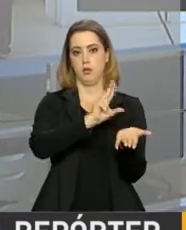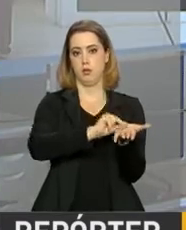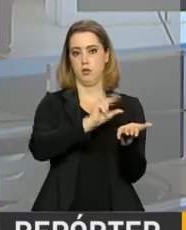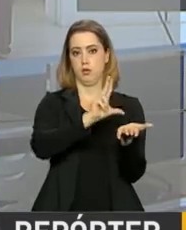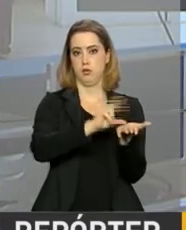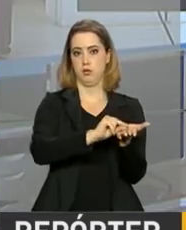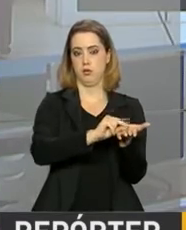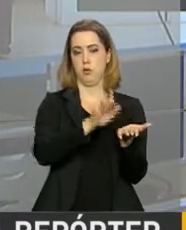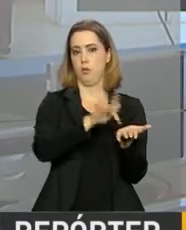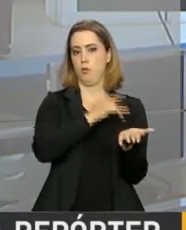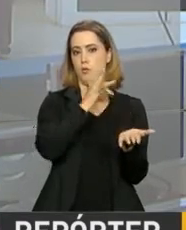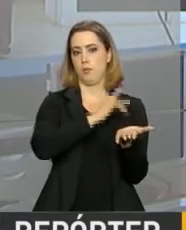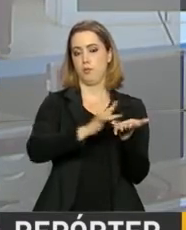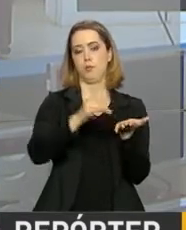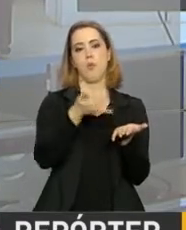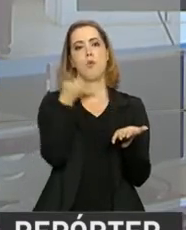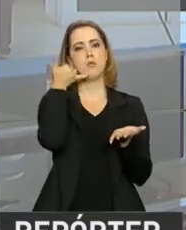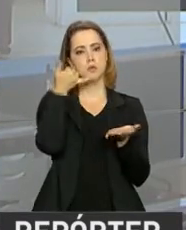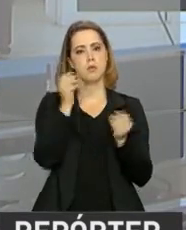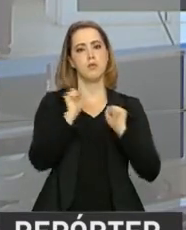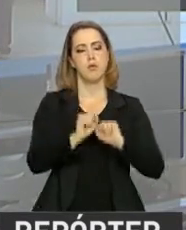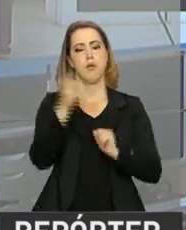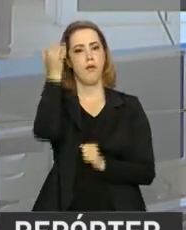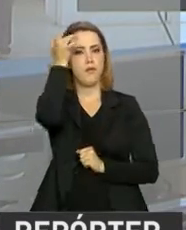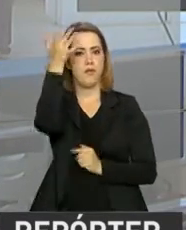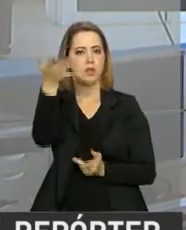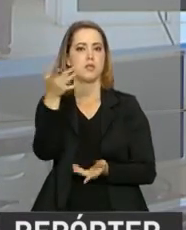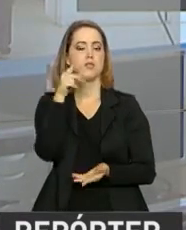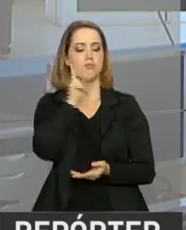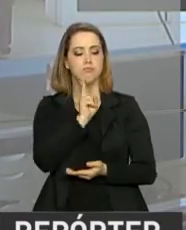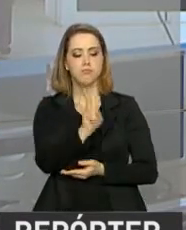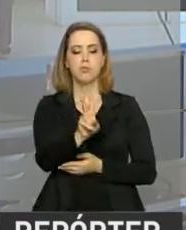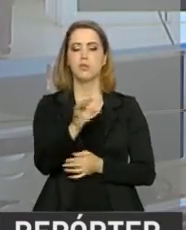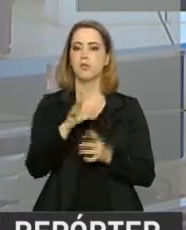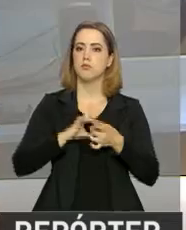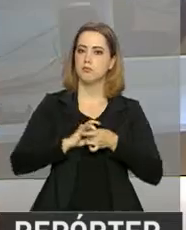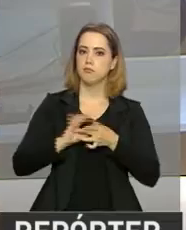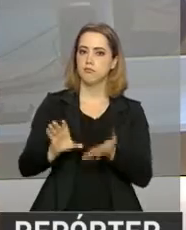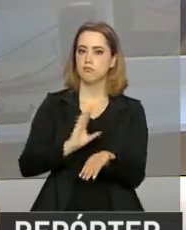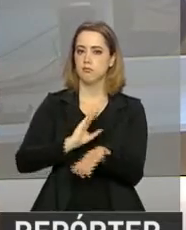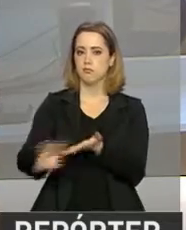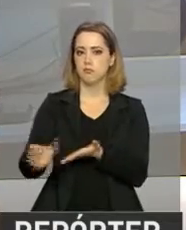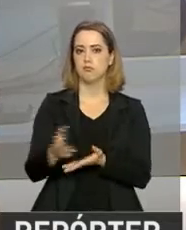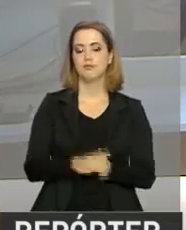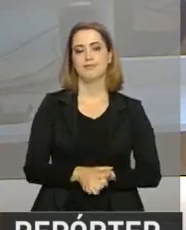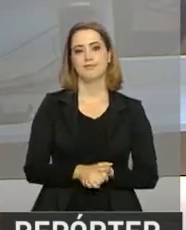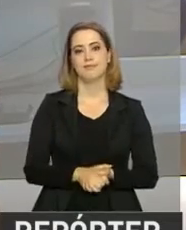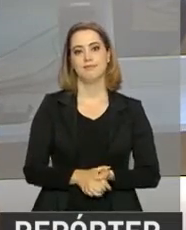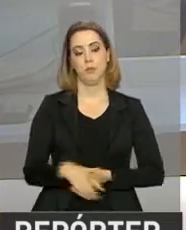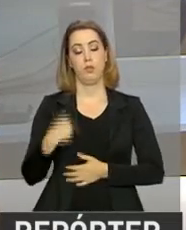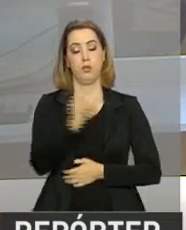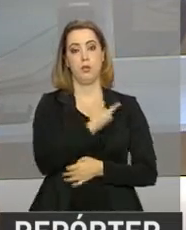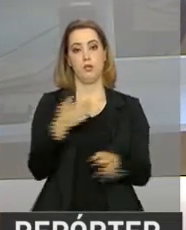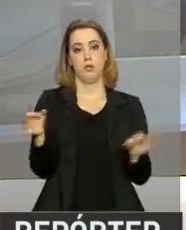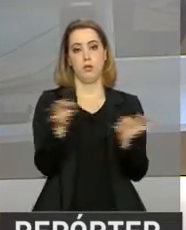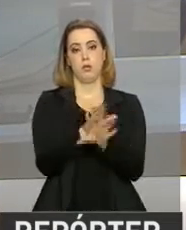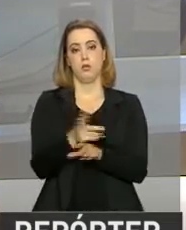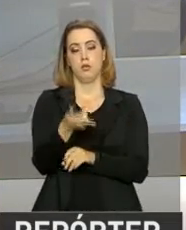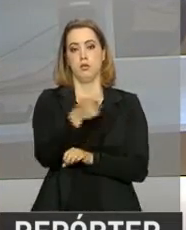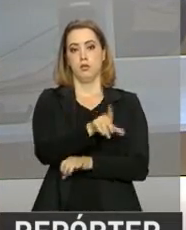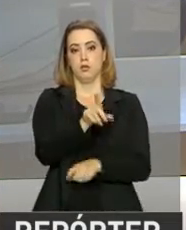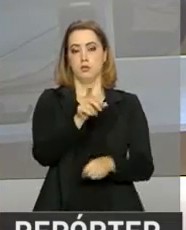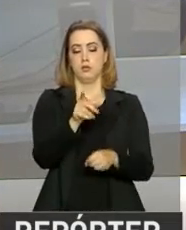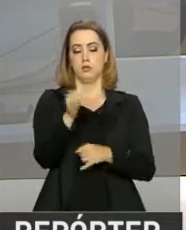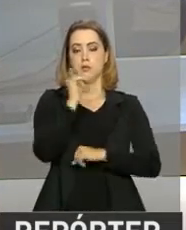federal para tablets smartphones que facilita a consulta às declarações e nós ficamos por aqui voltamos a qualquer